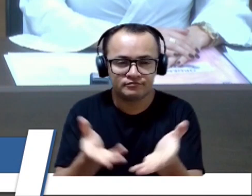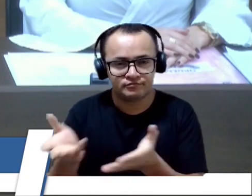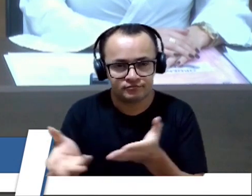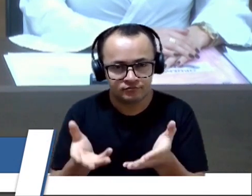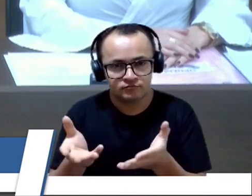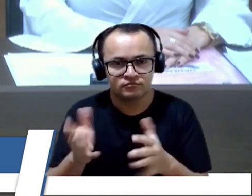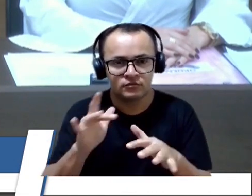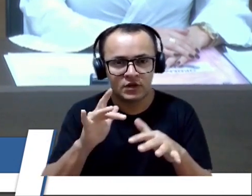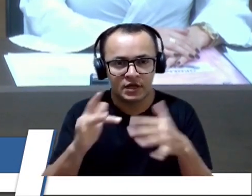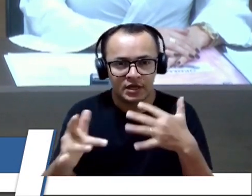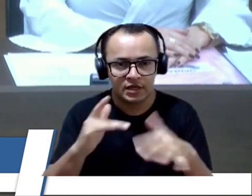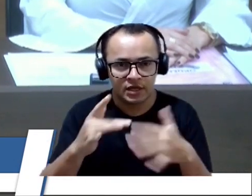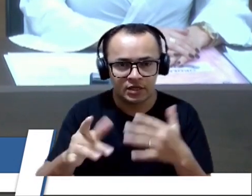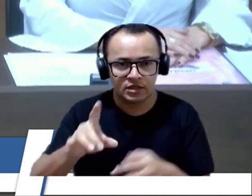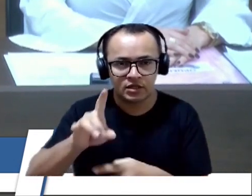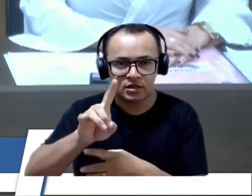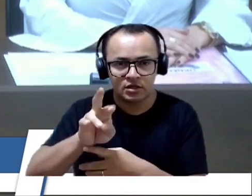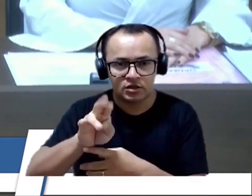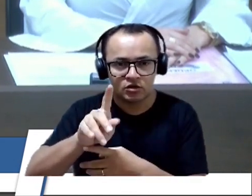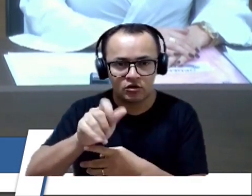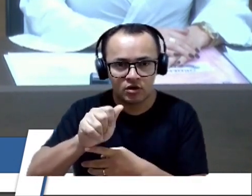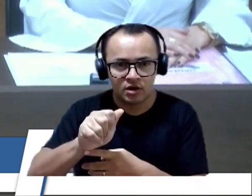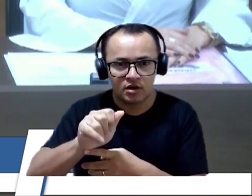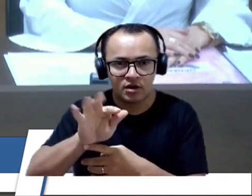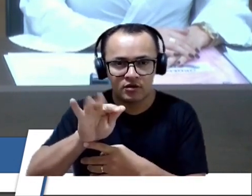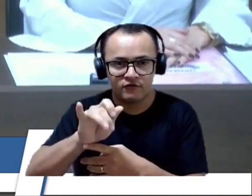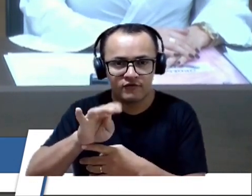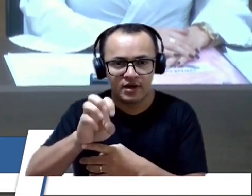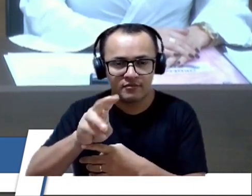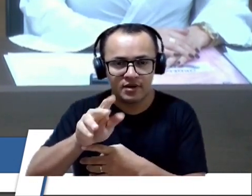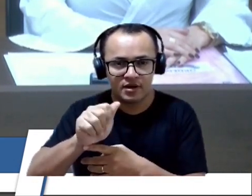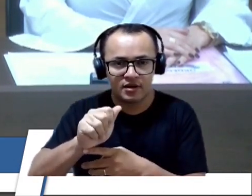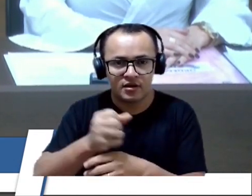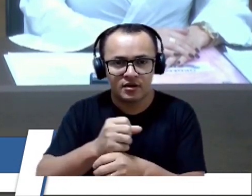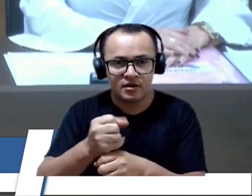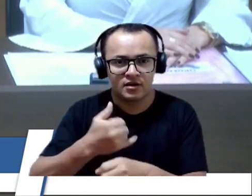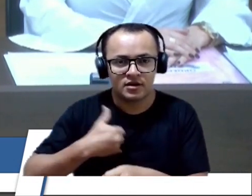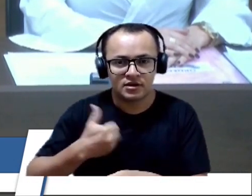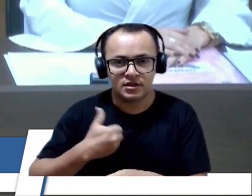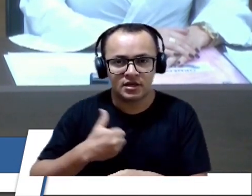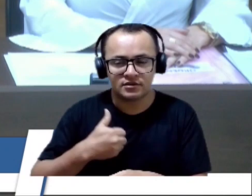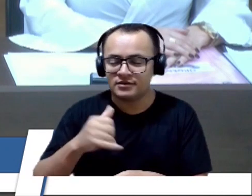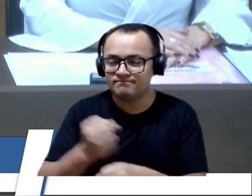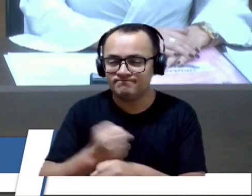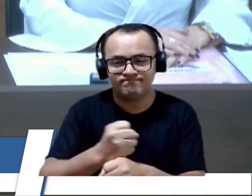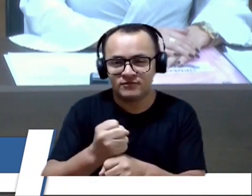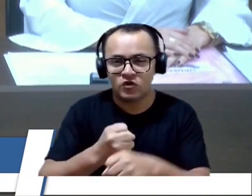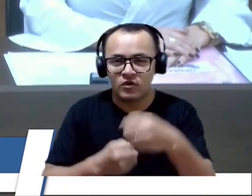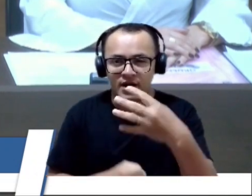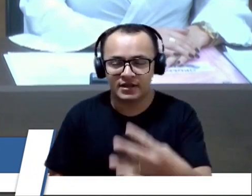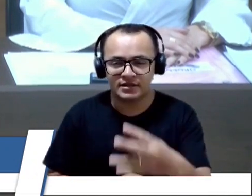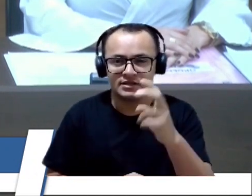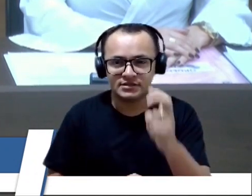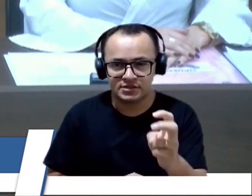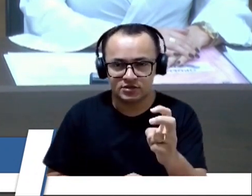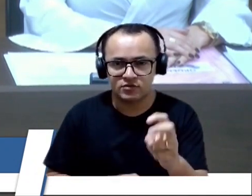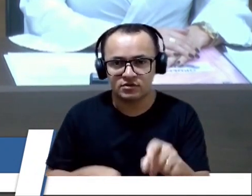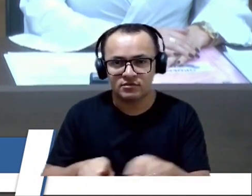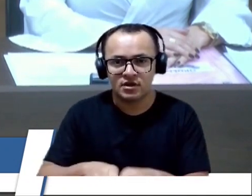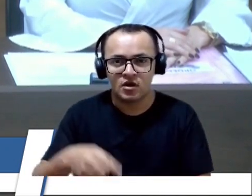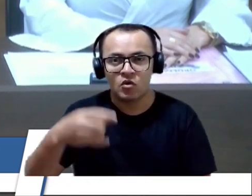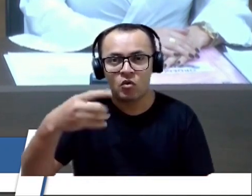Droga Farma, com 45 anos de atividades, 42 unidades hoje situadas em Franca e